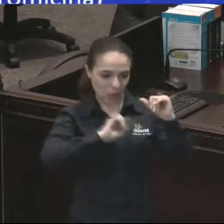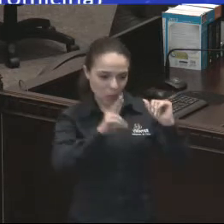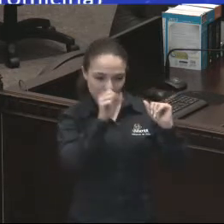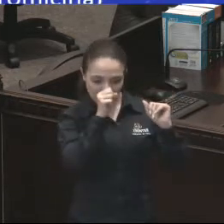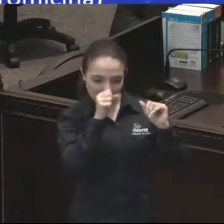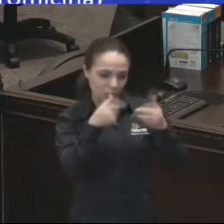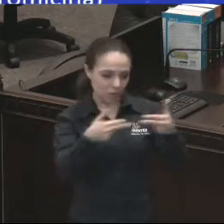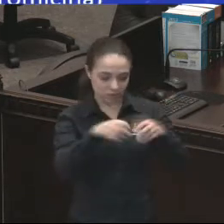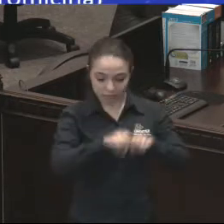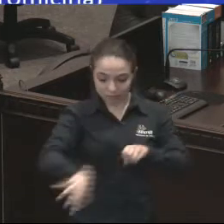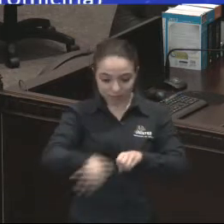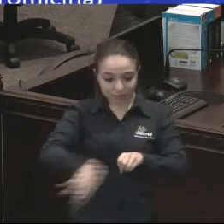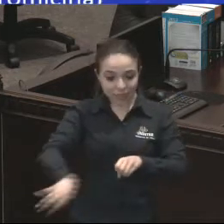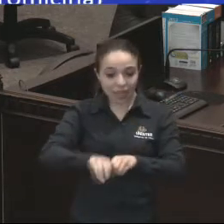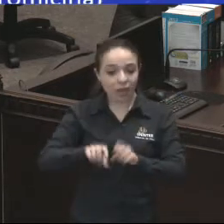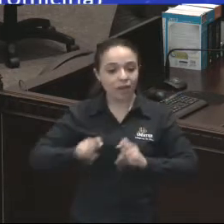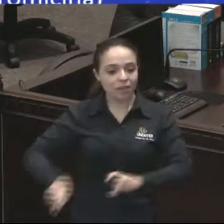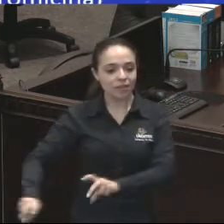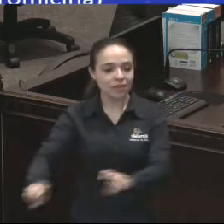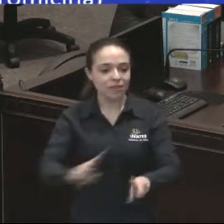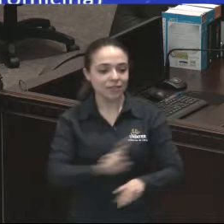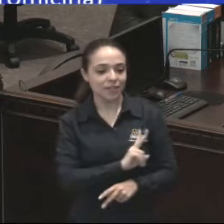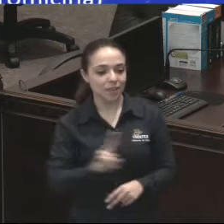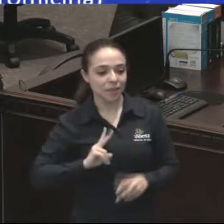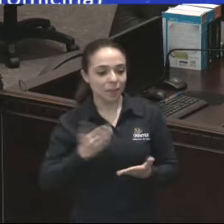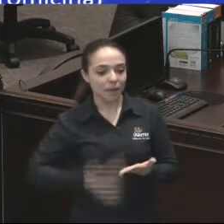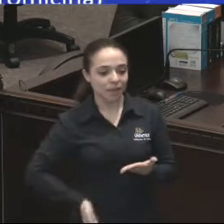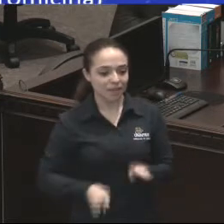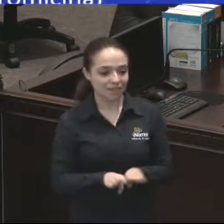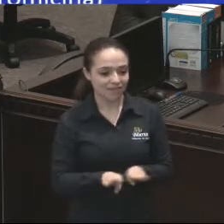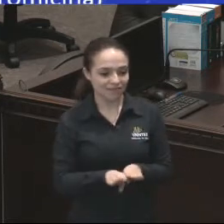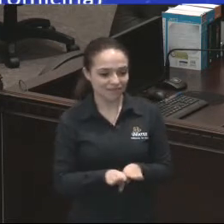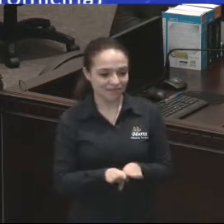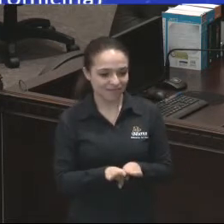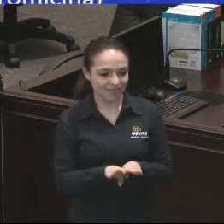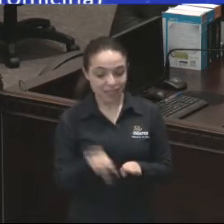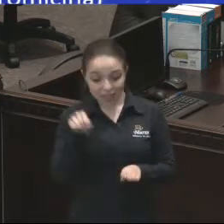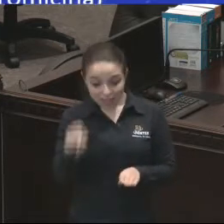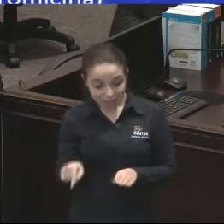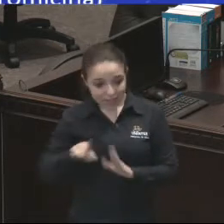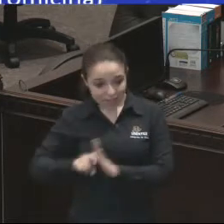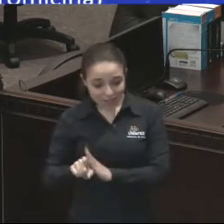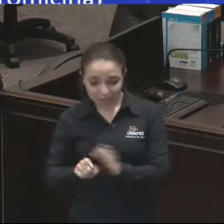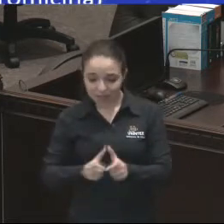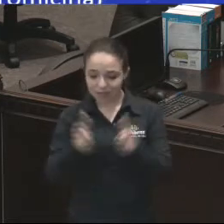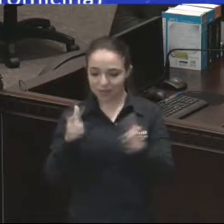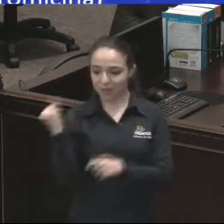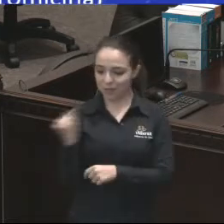de antibióticos, você acaba matando as bactérias nitrificantes. E essas bactérias são essenciais para o